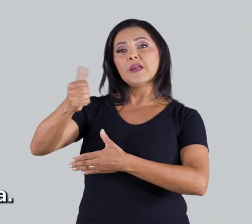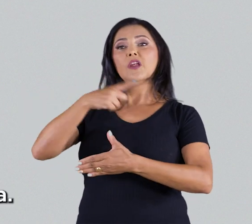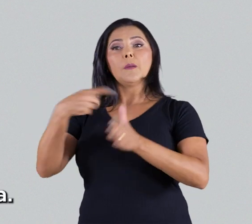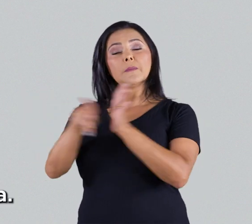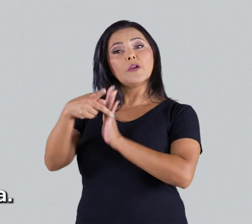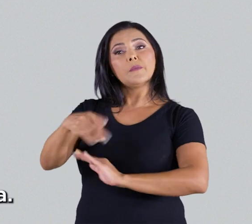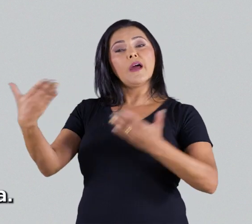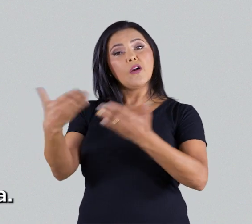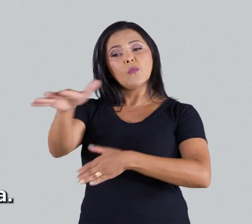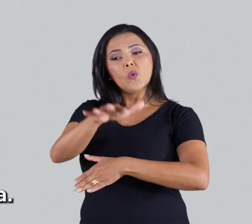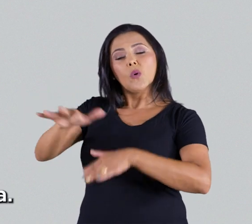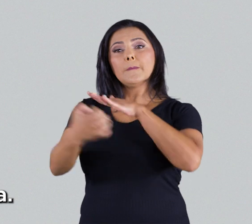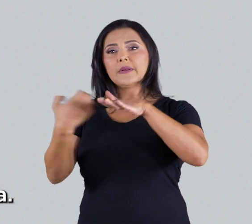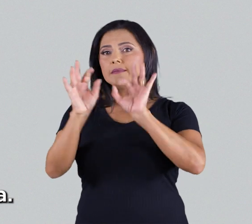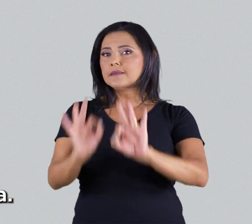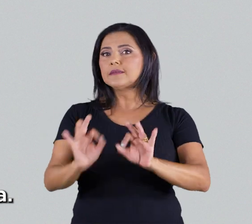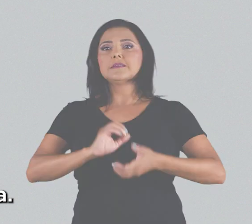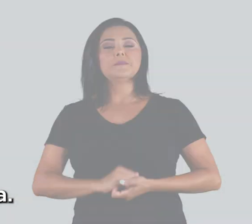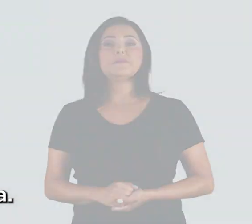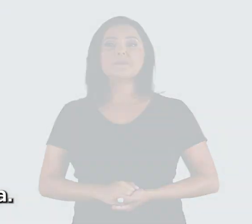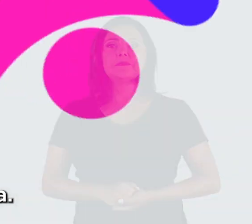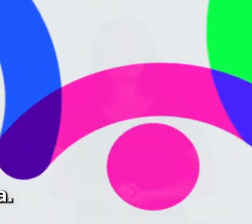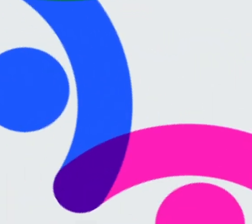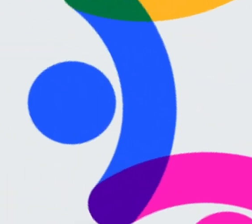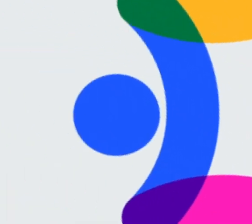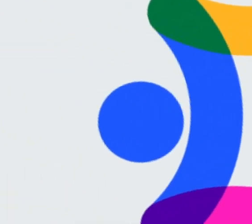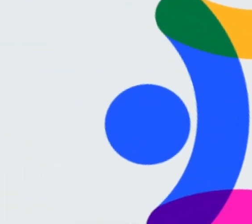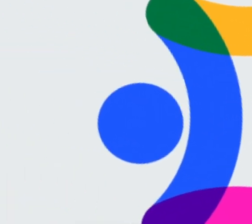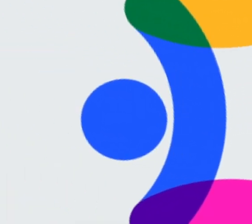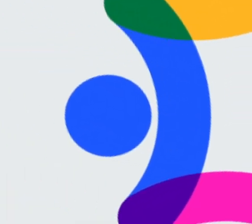é a melhor parte aqui dentro da empresa, com certeza.